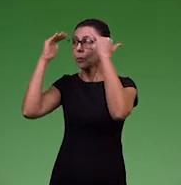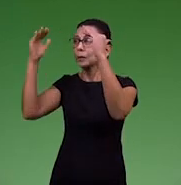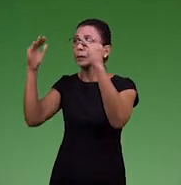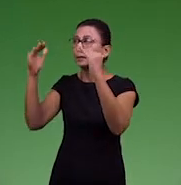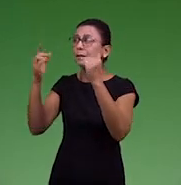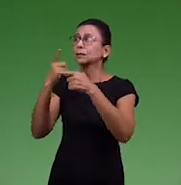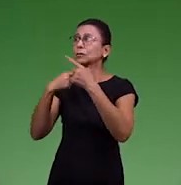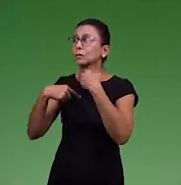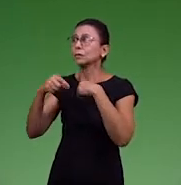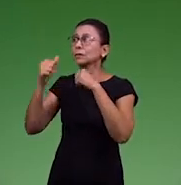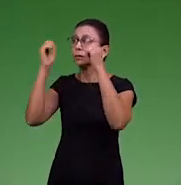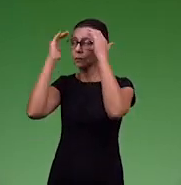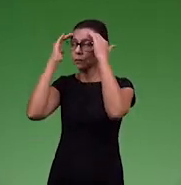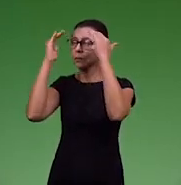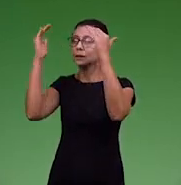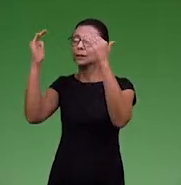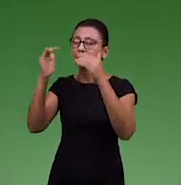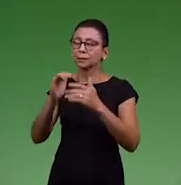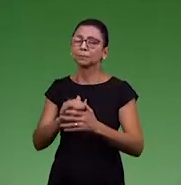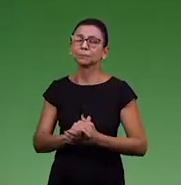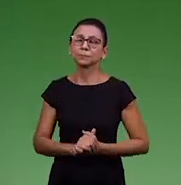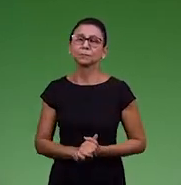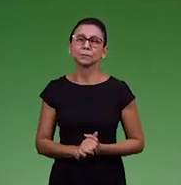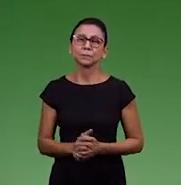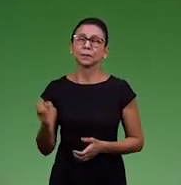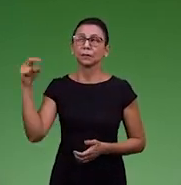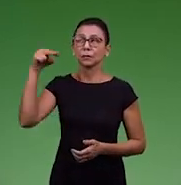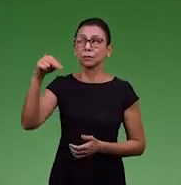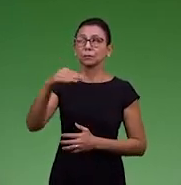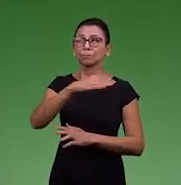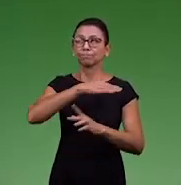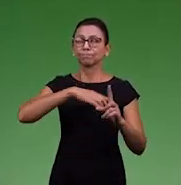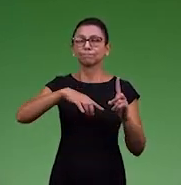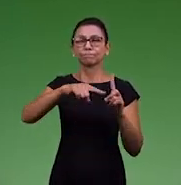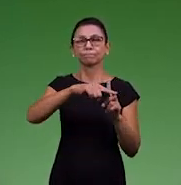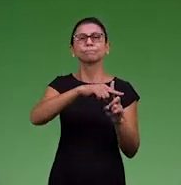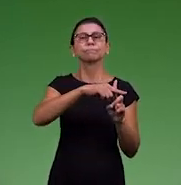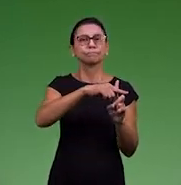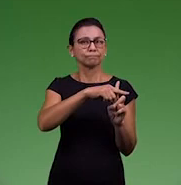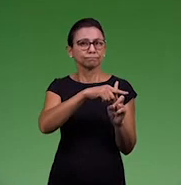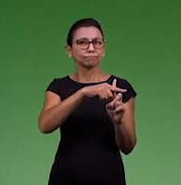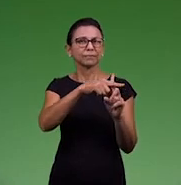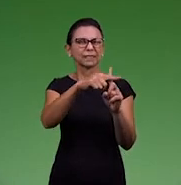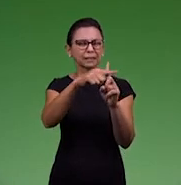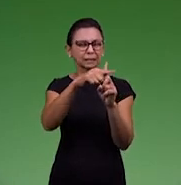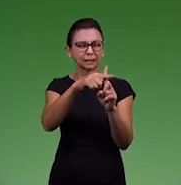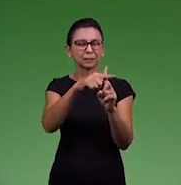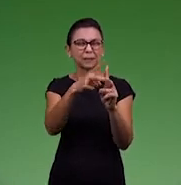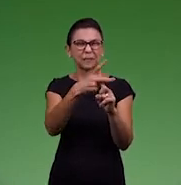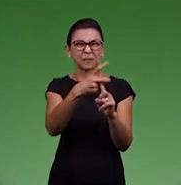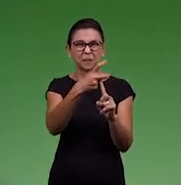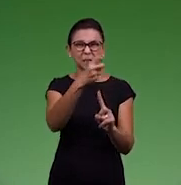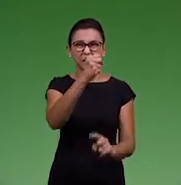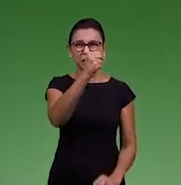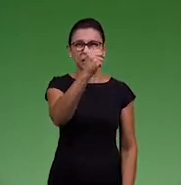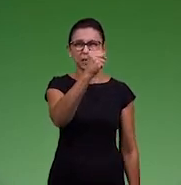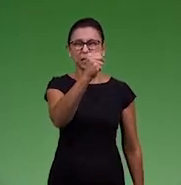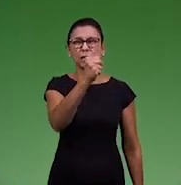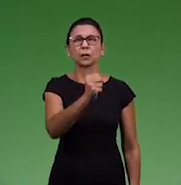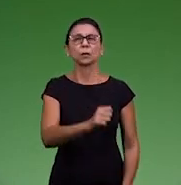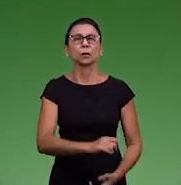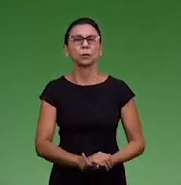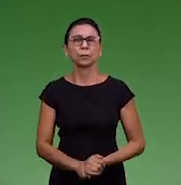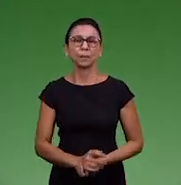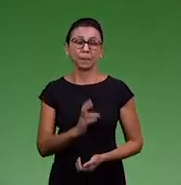tua vontade, ela vai ser feita, porque eu estou aqui para isso. E ele foi à cruz. E a cruz foi uma grande vitória. A